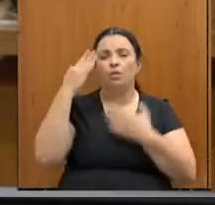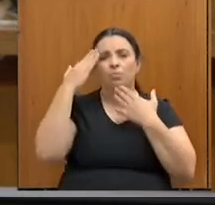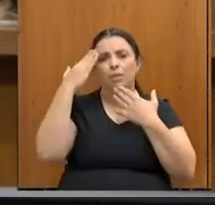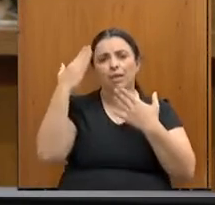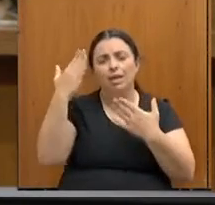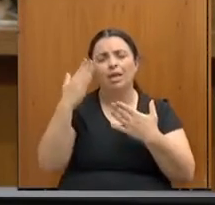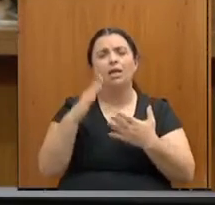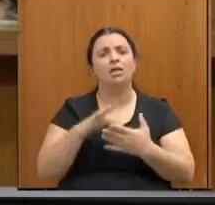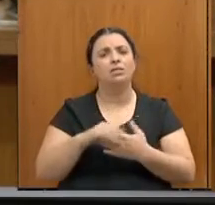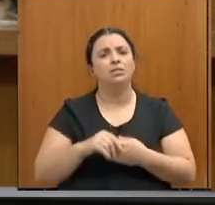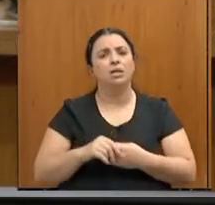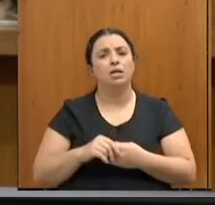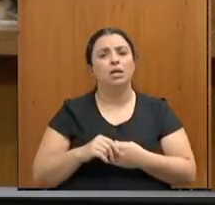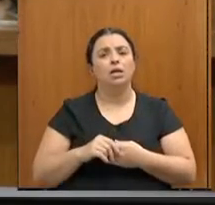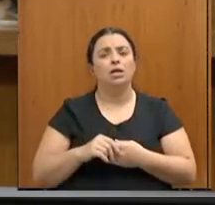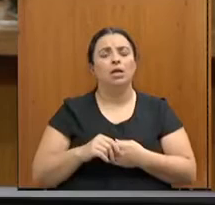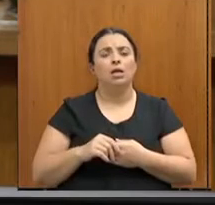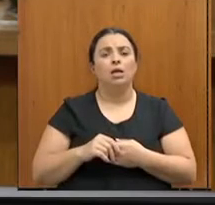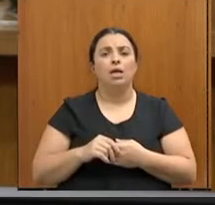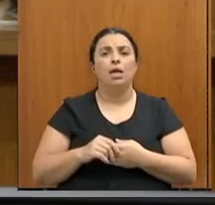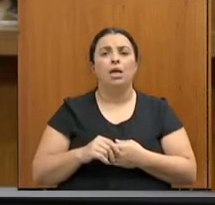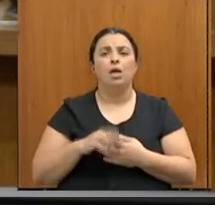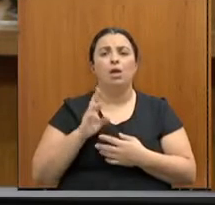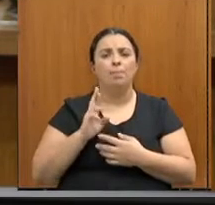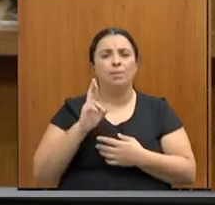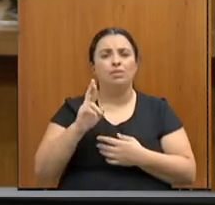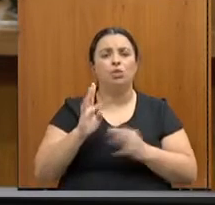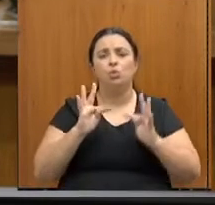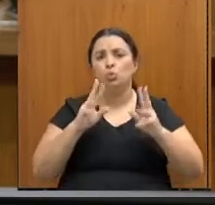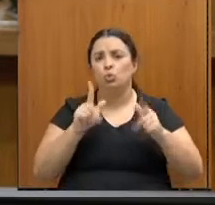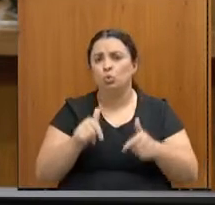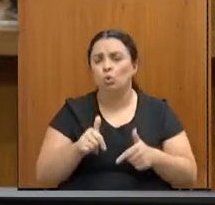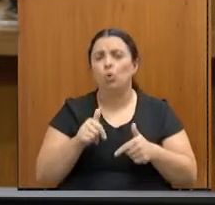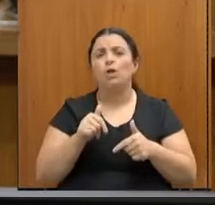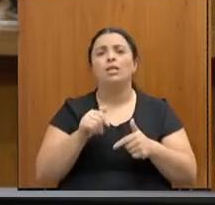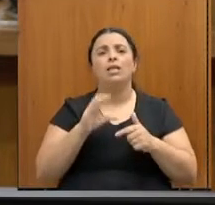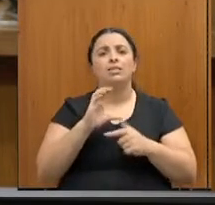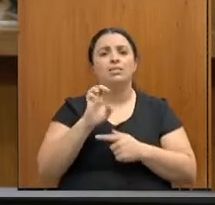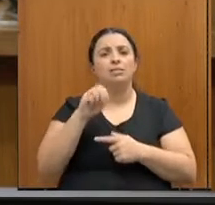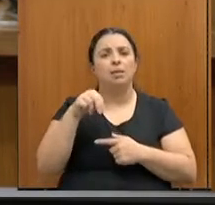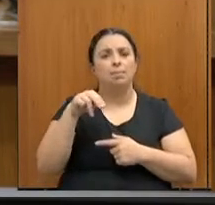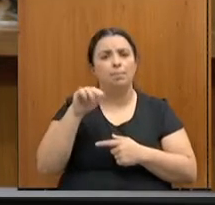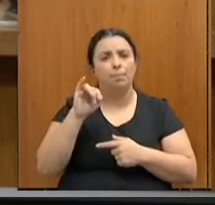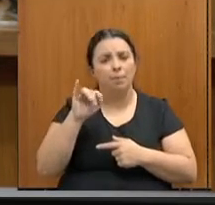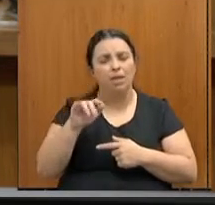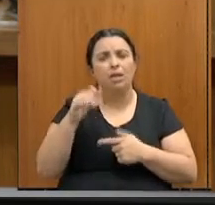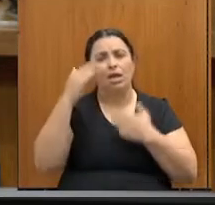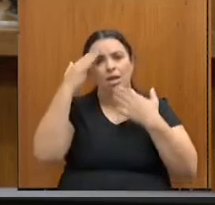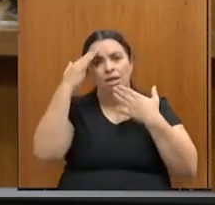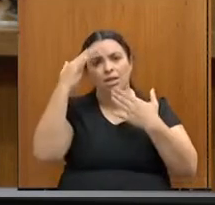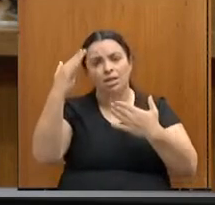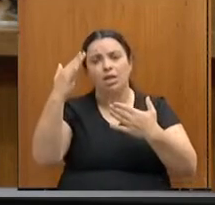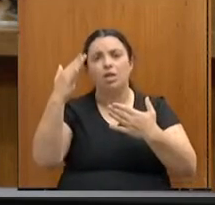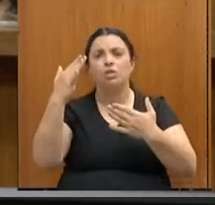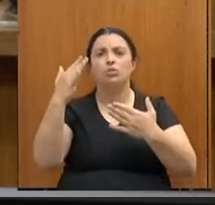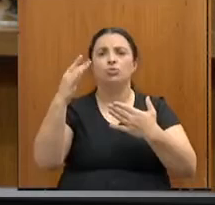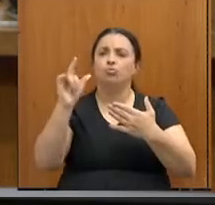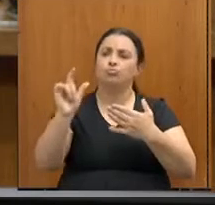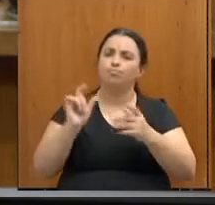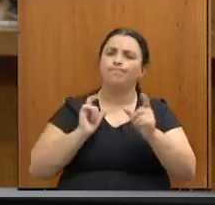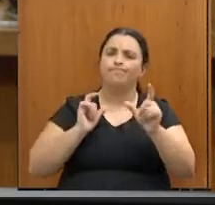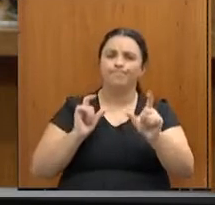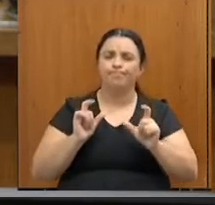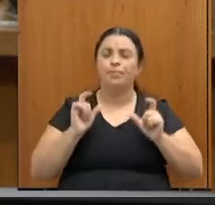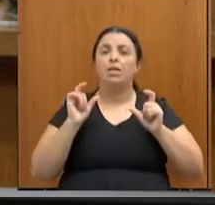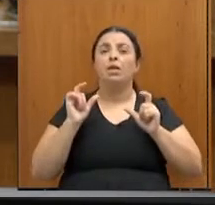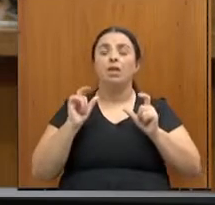palavras em nome de toda a Cemig né agradecemos as palavras e é o nosso